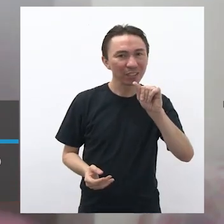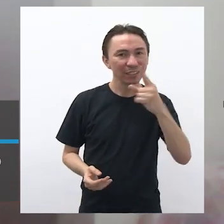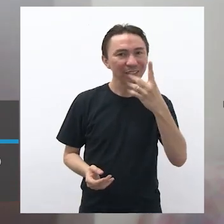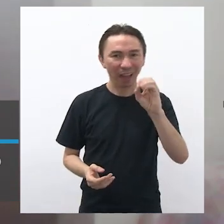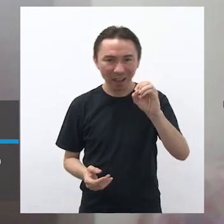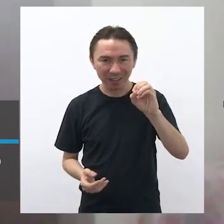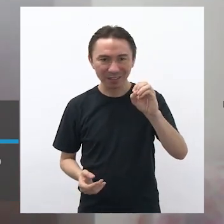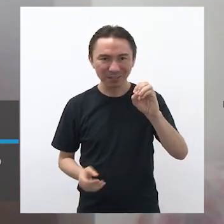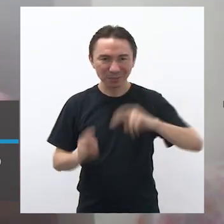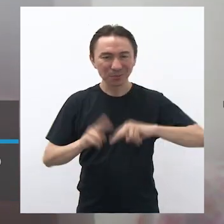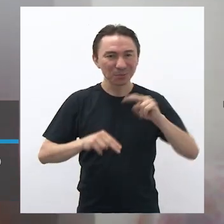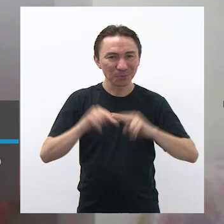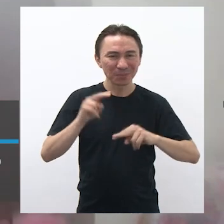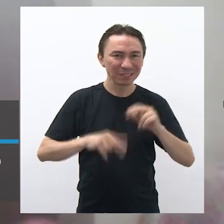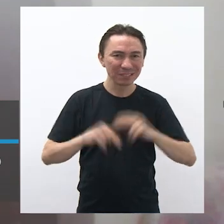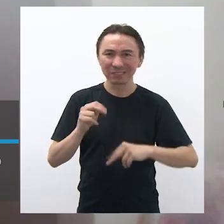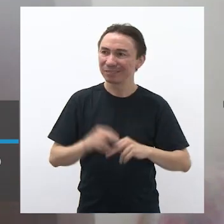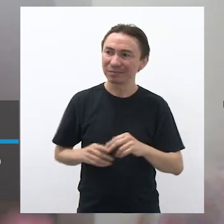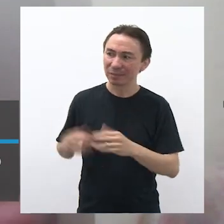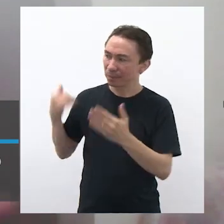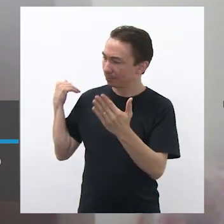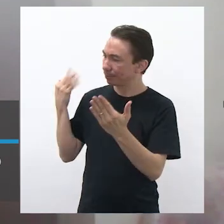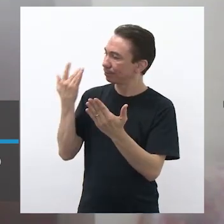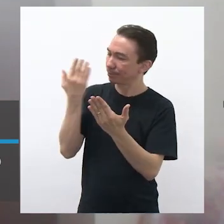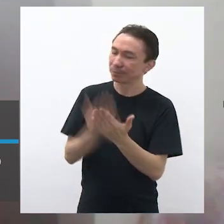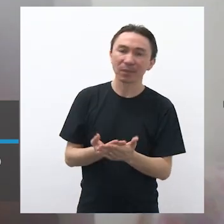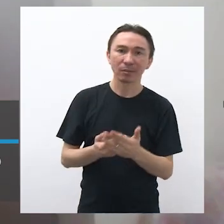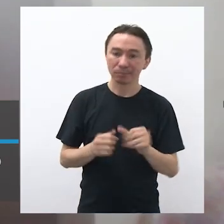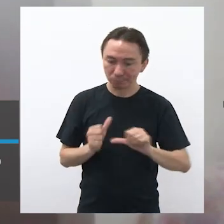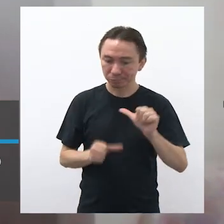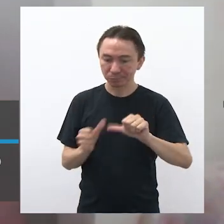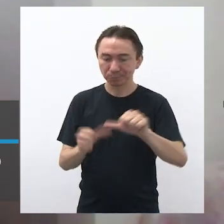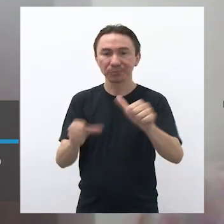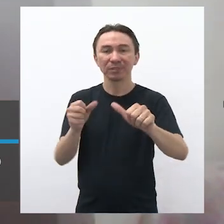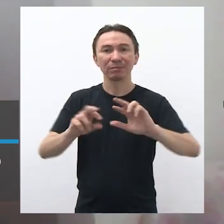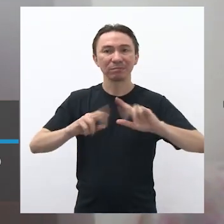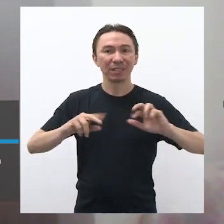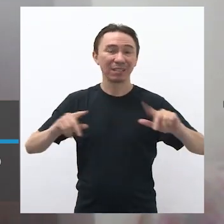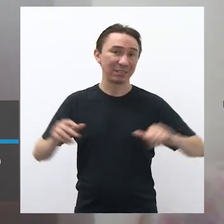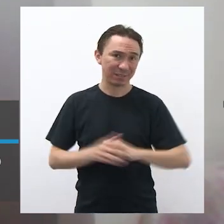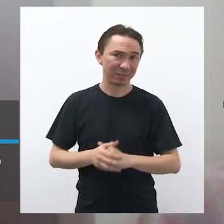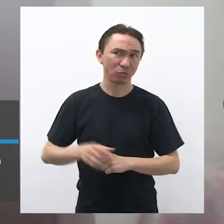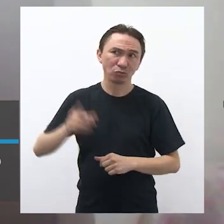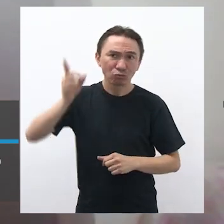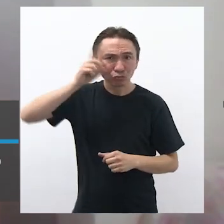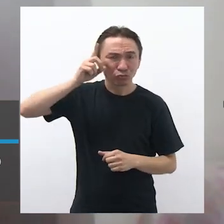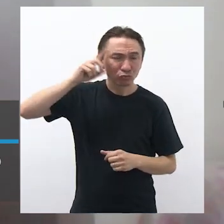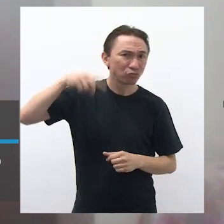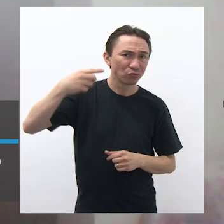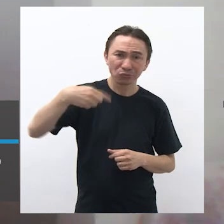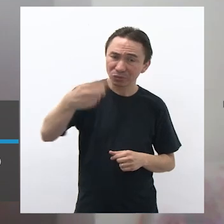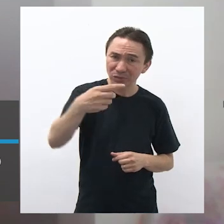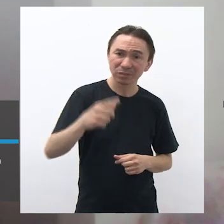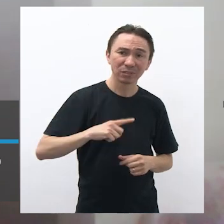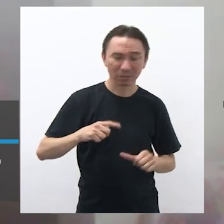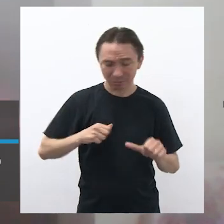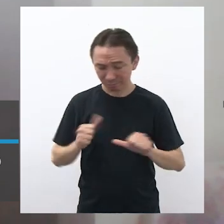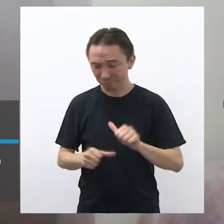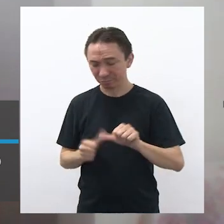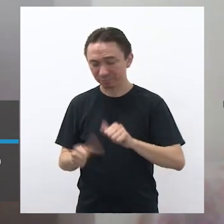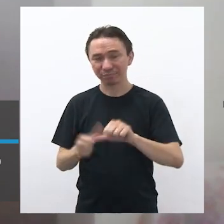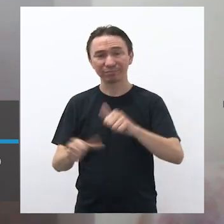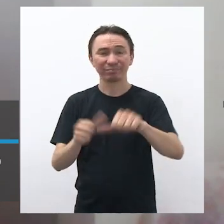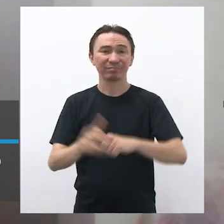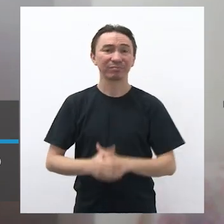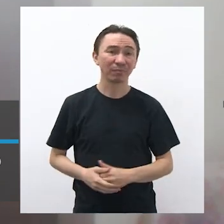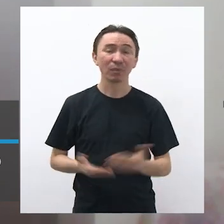nossa vida, quantas mudanças nós já passamos, e mudanças até diárias, né? Então, a gente vai falar muito. Acho que a palavra do